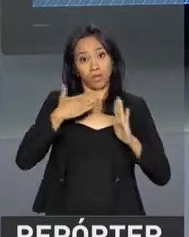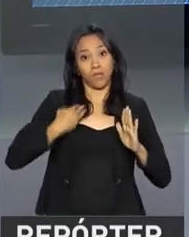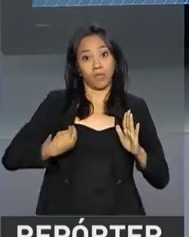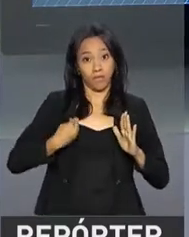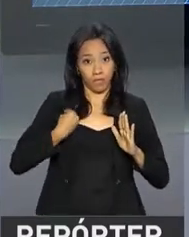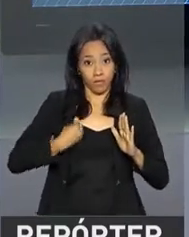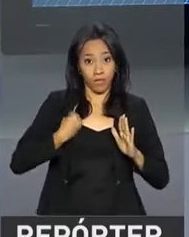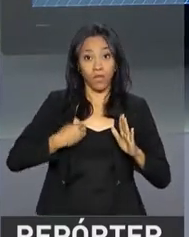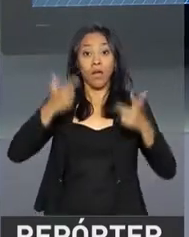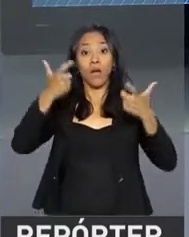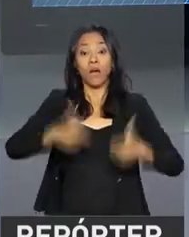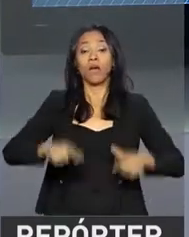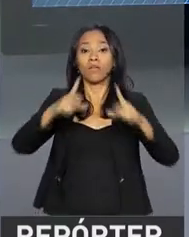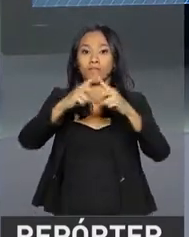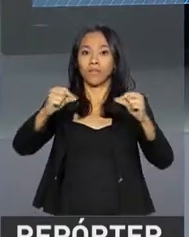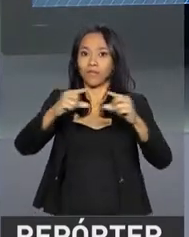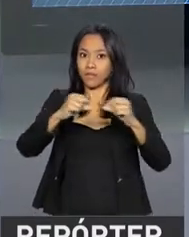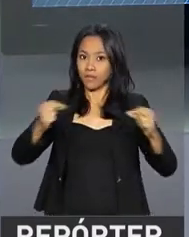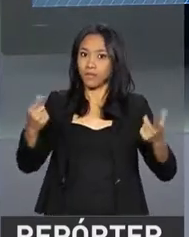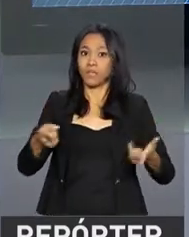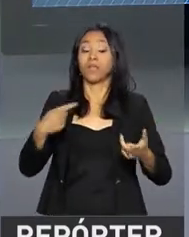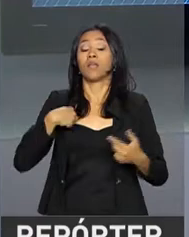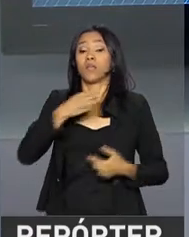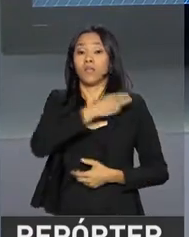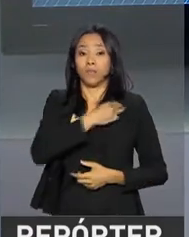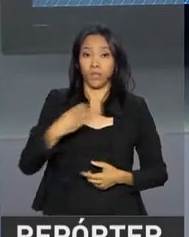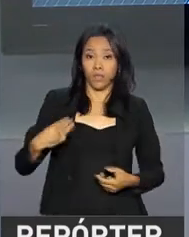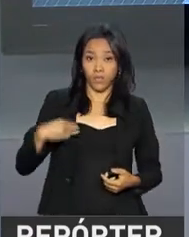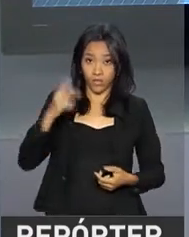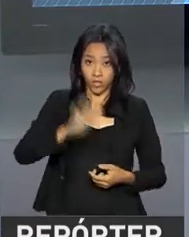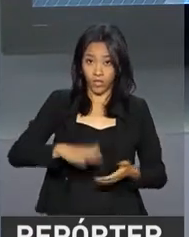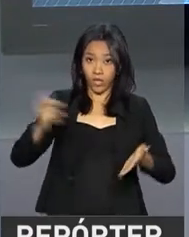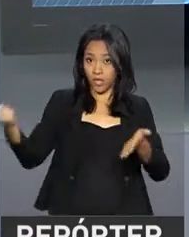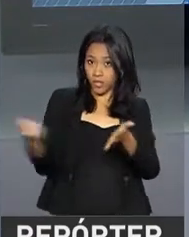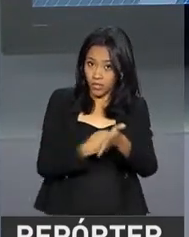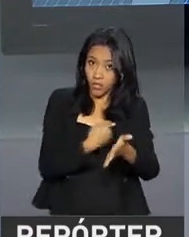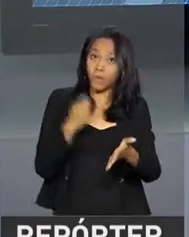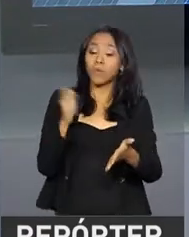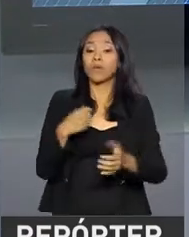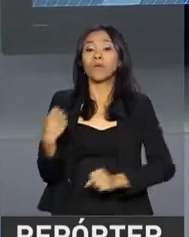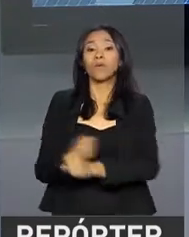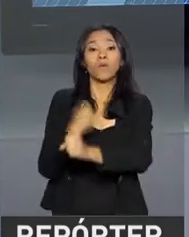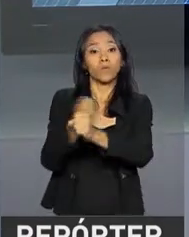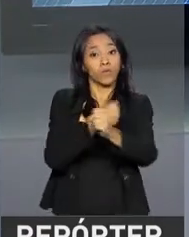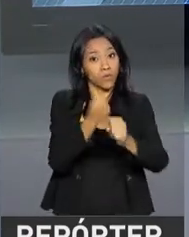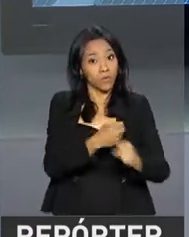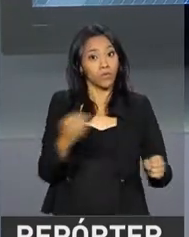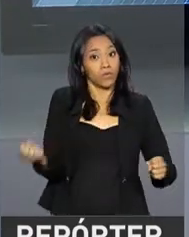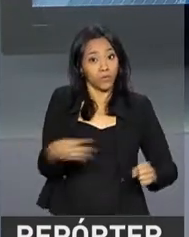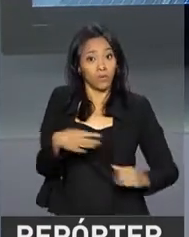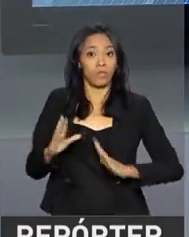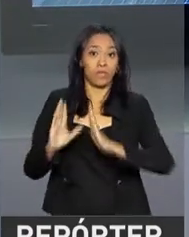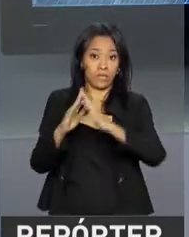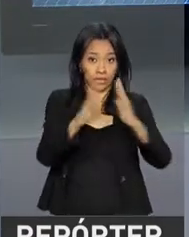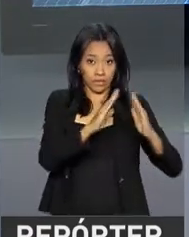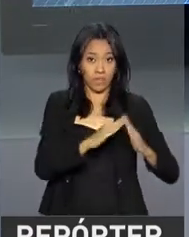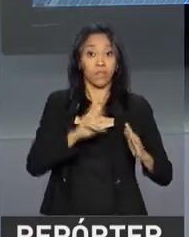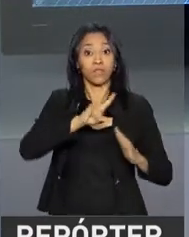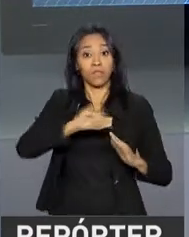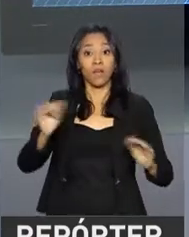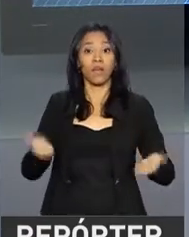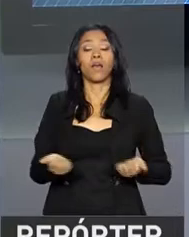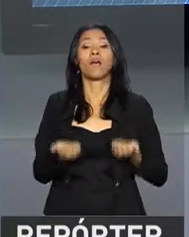federal o ministro das cidades assinou a autorização para a construção de um novo empreendimento que vai atender mais de